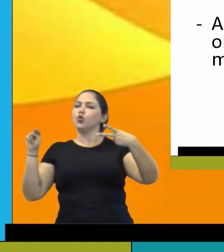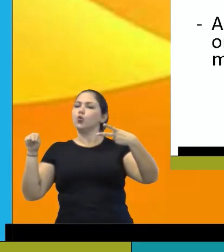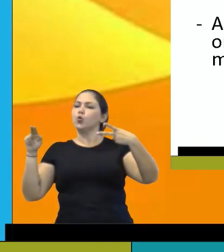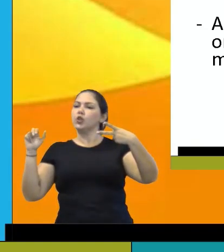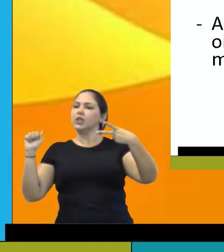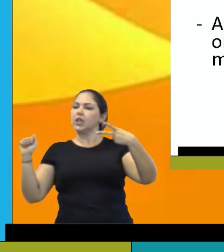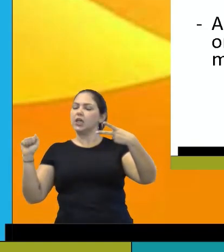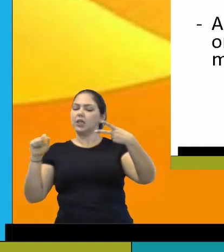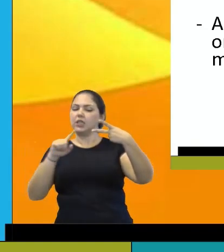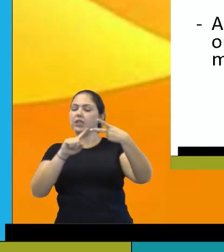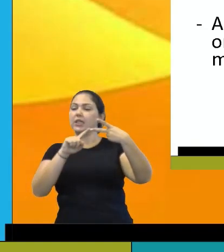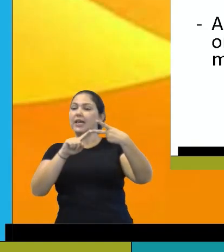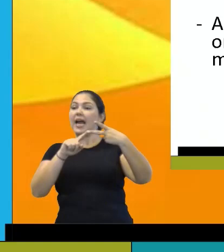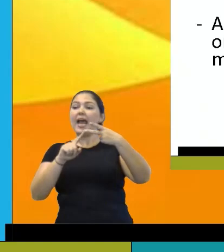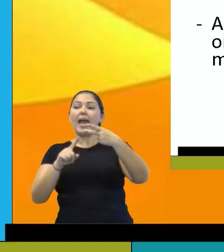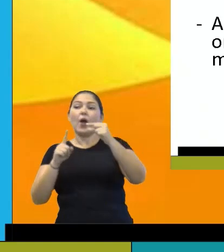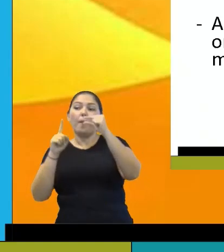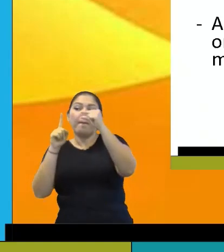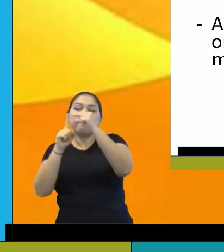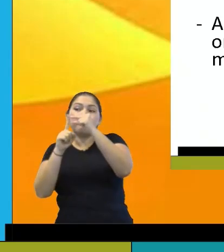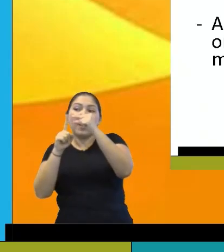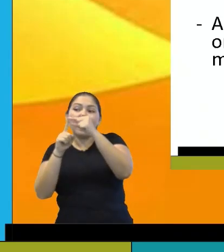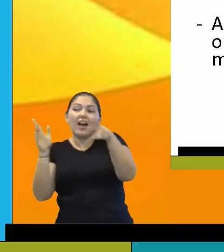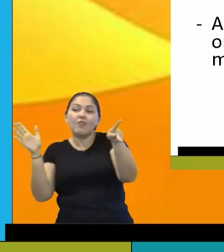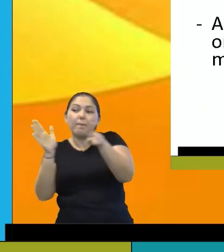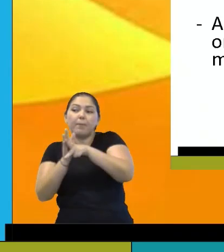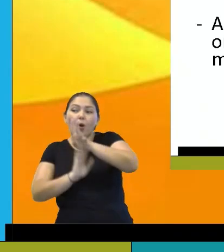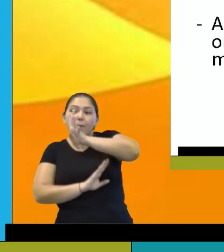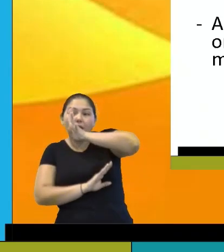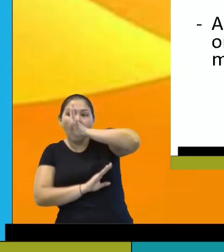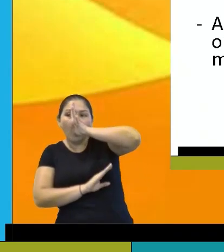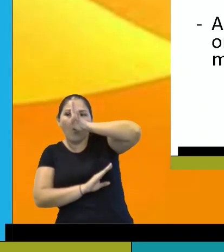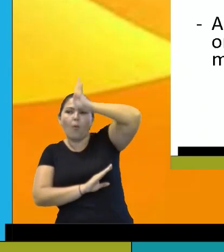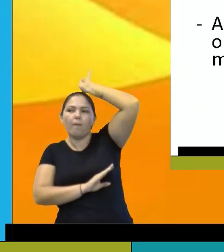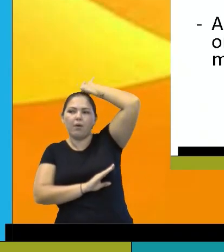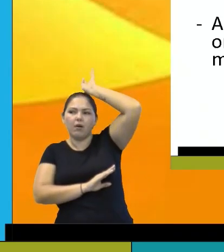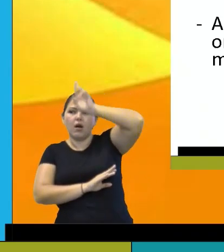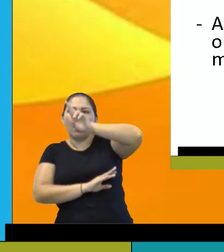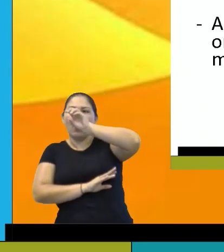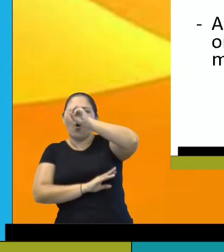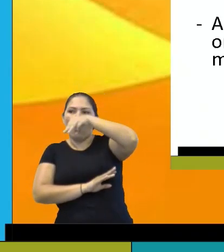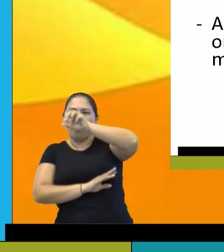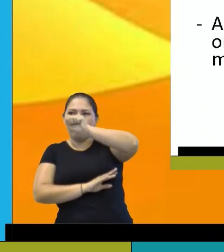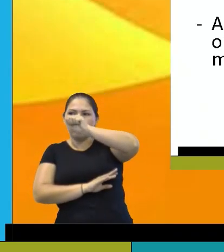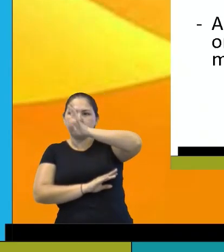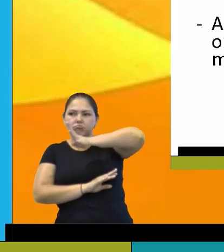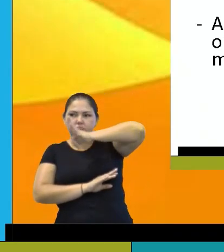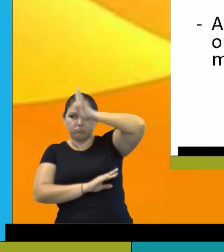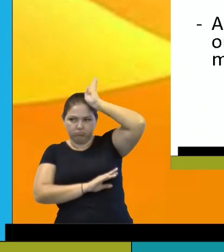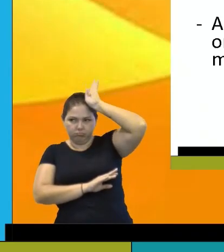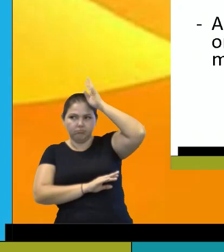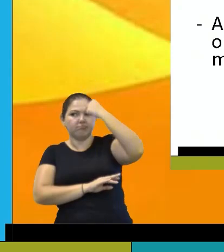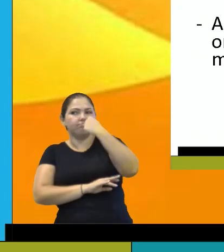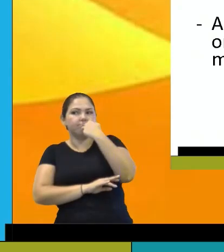origem romana e não grega. A origem da palavra fortuna vem da